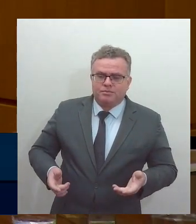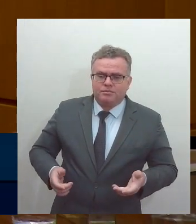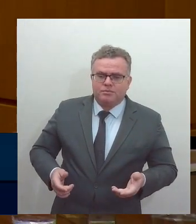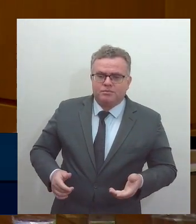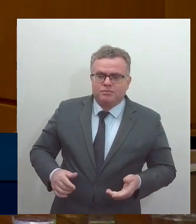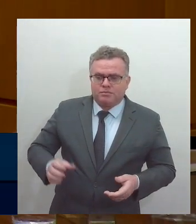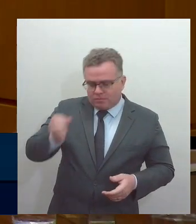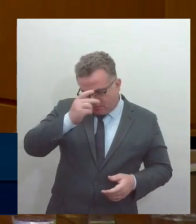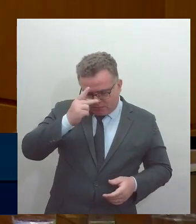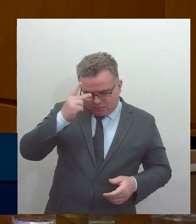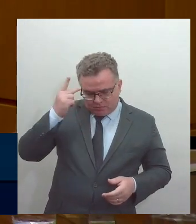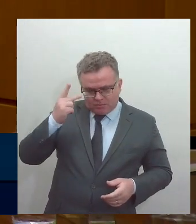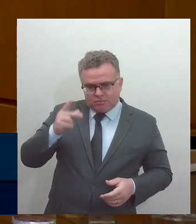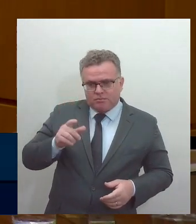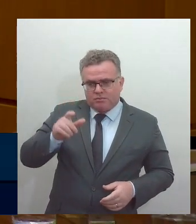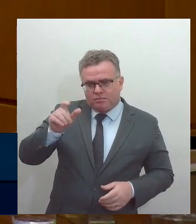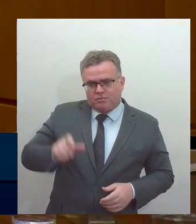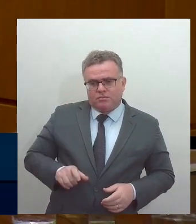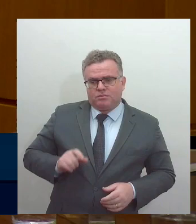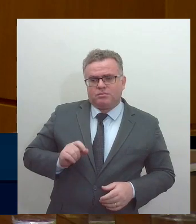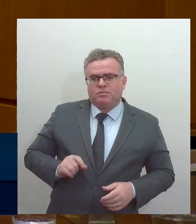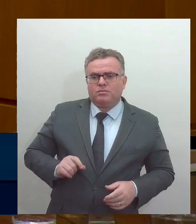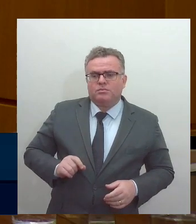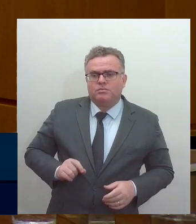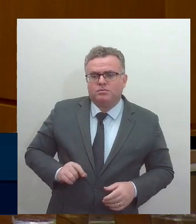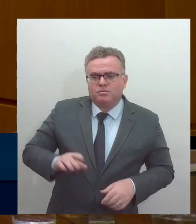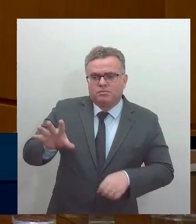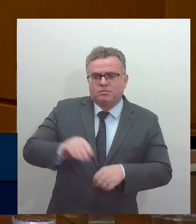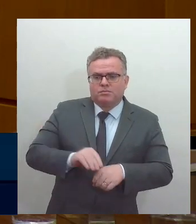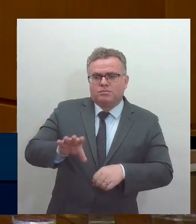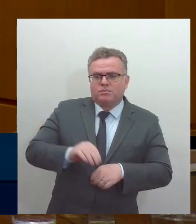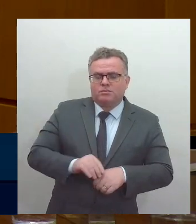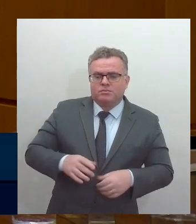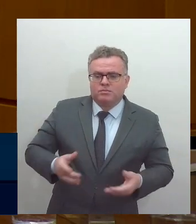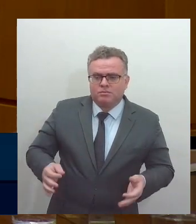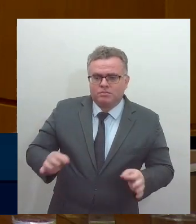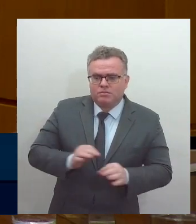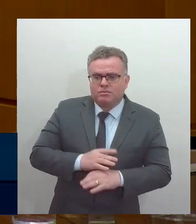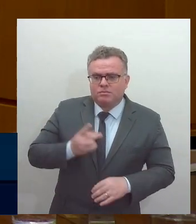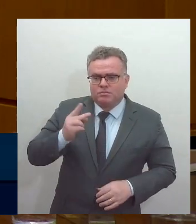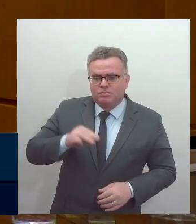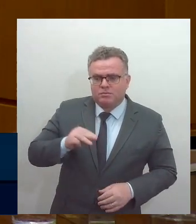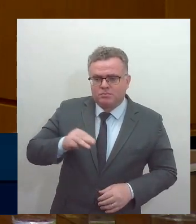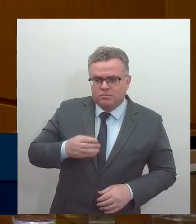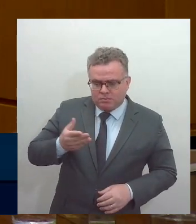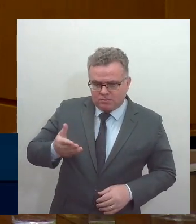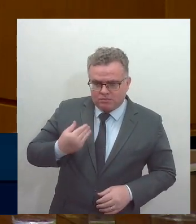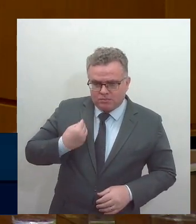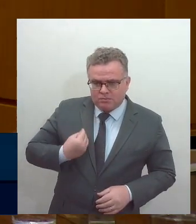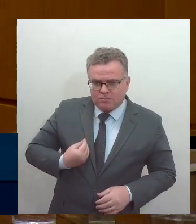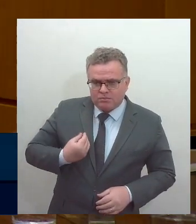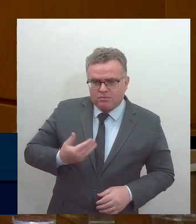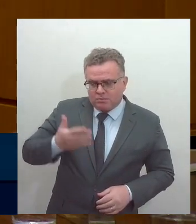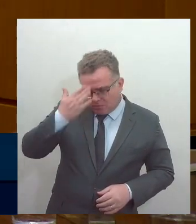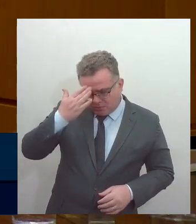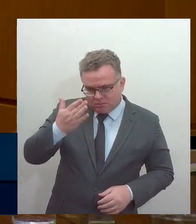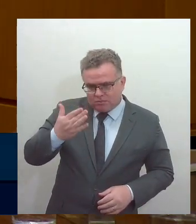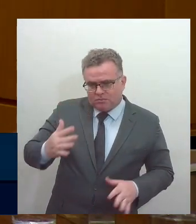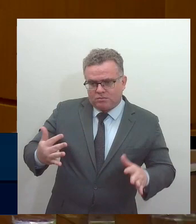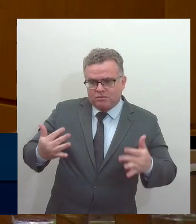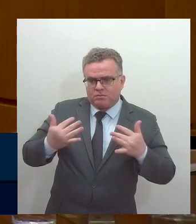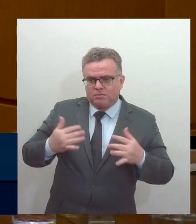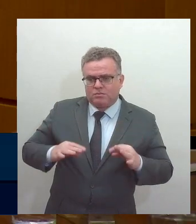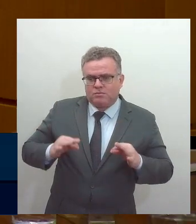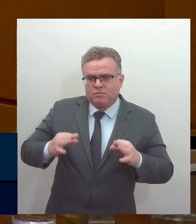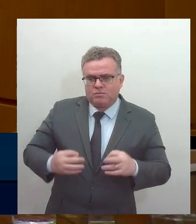escute... Mais dois minutos, deputada. Obrigada. Escute as servidoras e servidores do município de